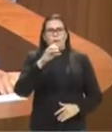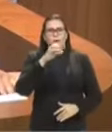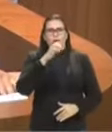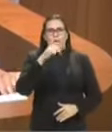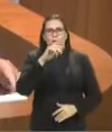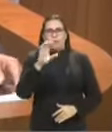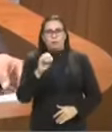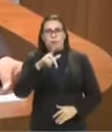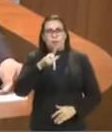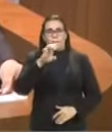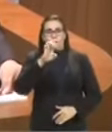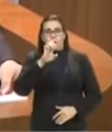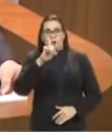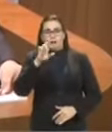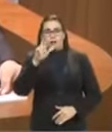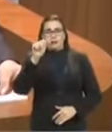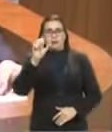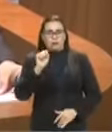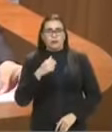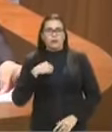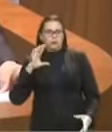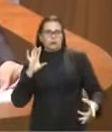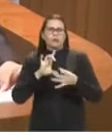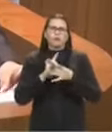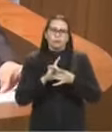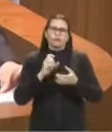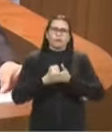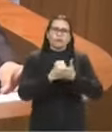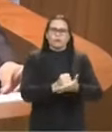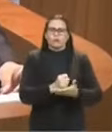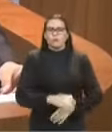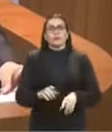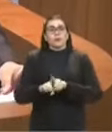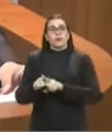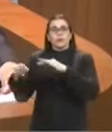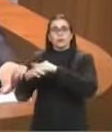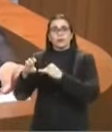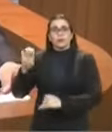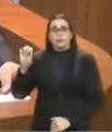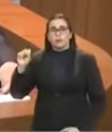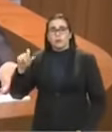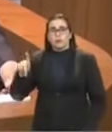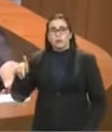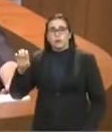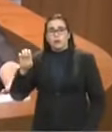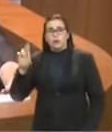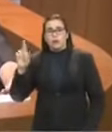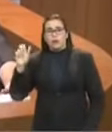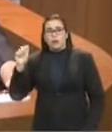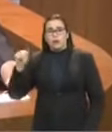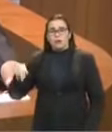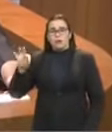Então, contem com o deputado Vinícius Louro, como também a cidade de Esperantinópolis, que, querendo ou